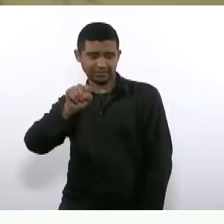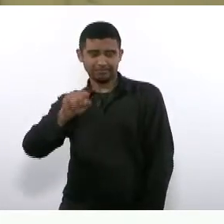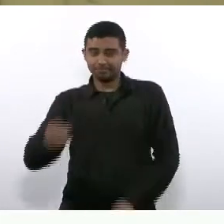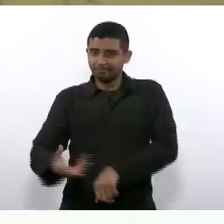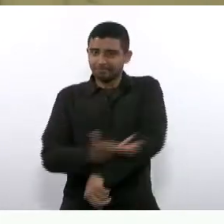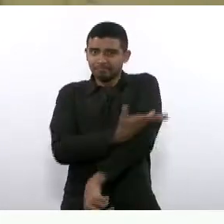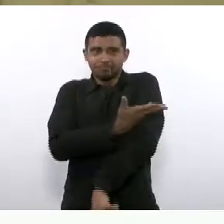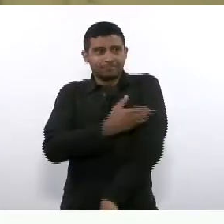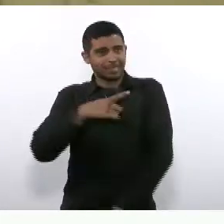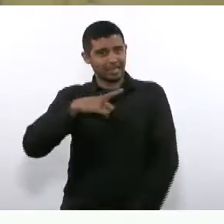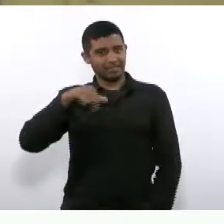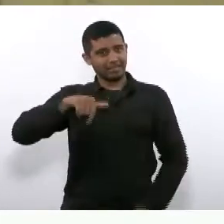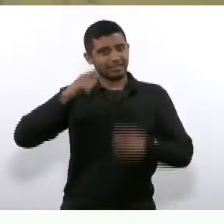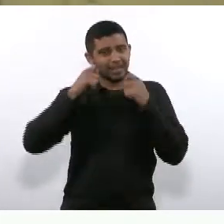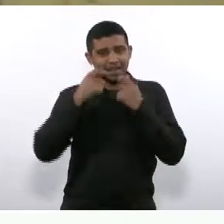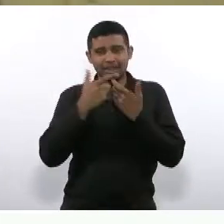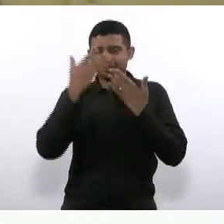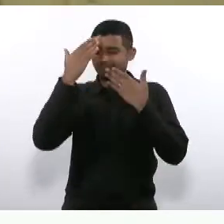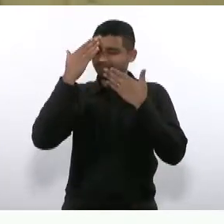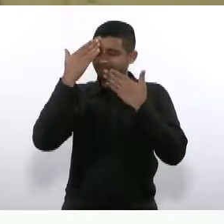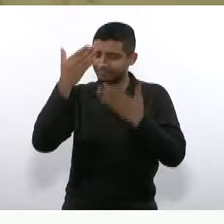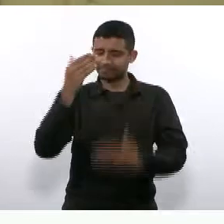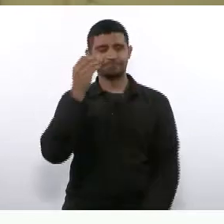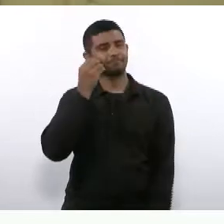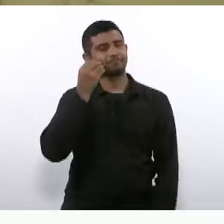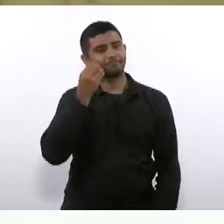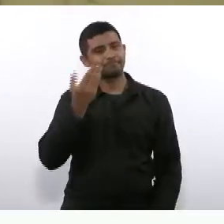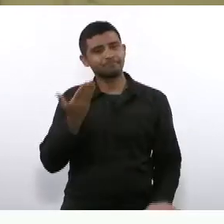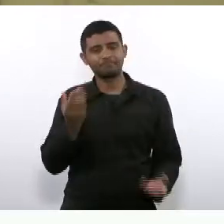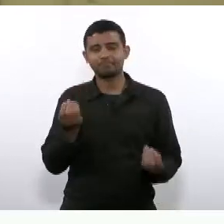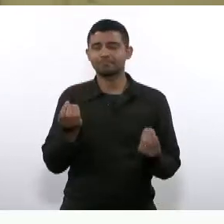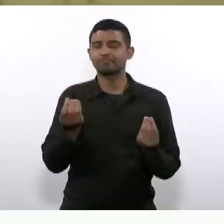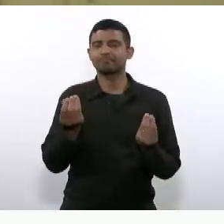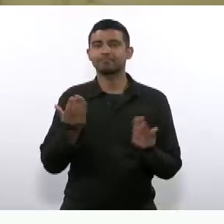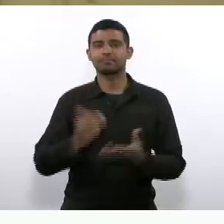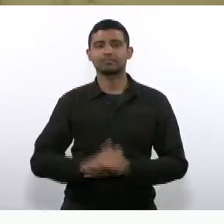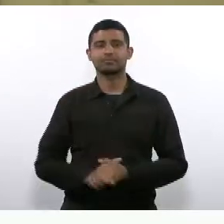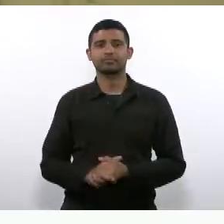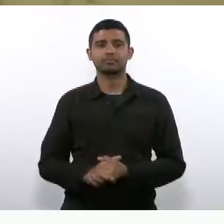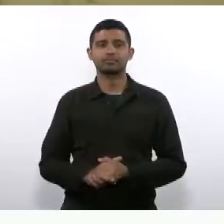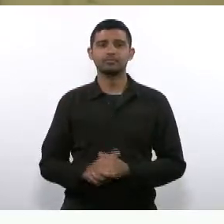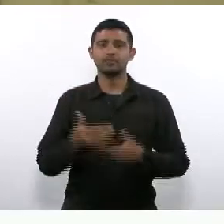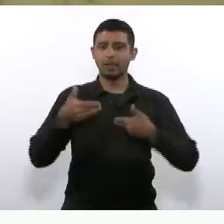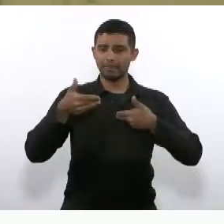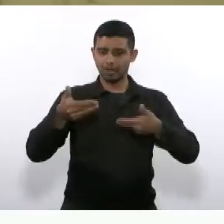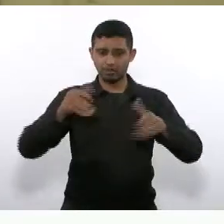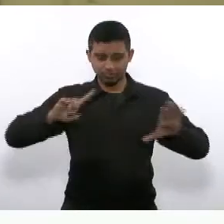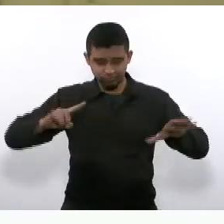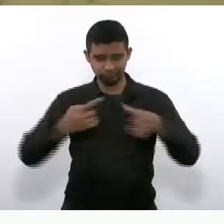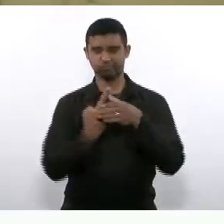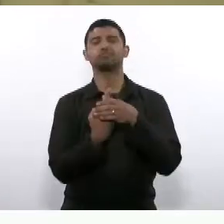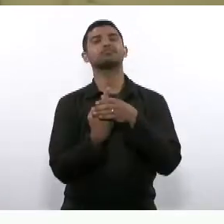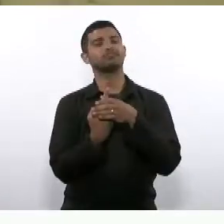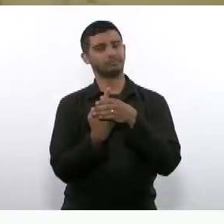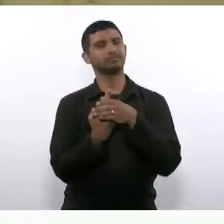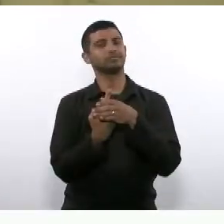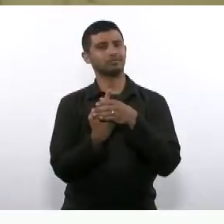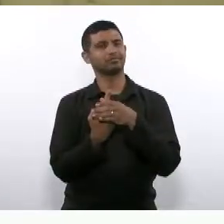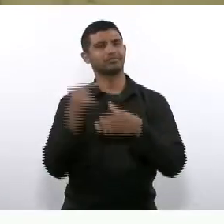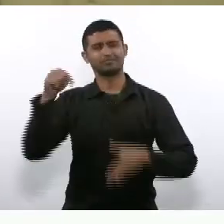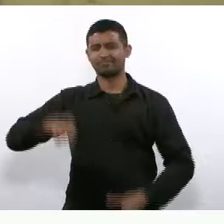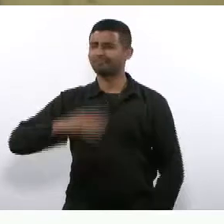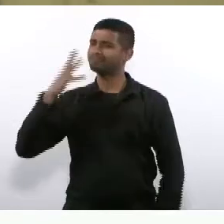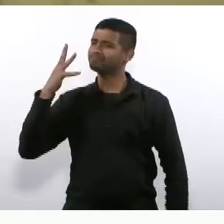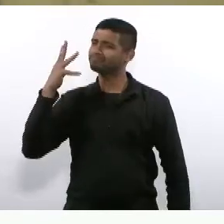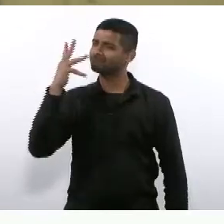casa. Então, agradecer pela oportunidade de ter sido inserida nesse processo tão bonito,